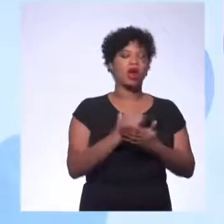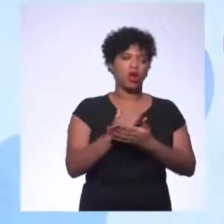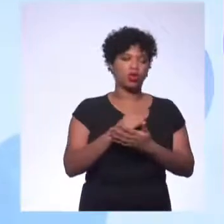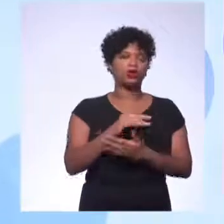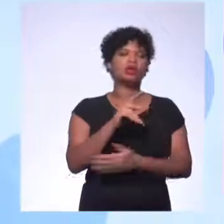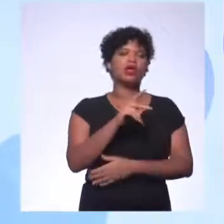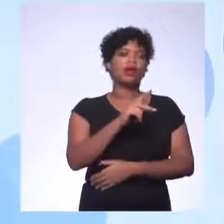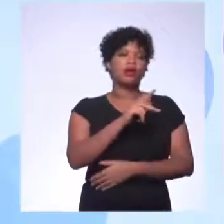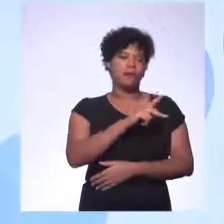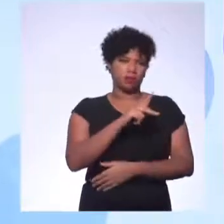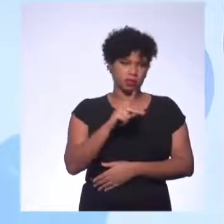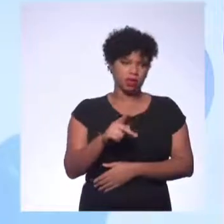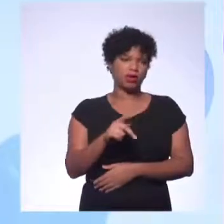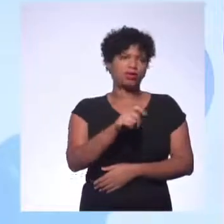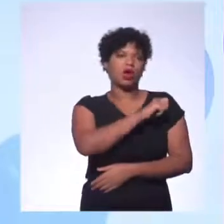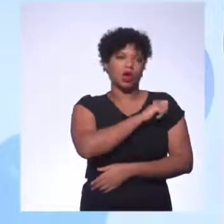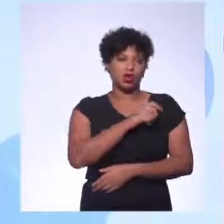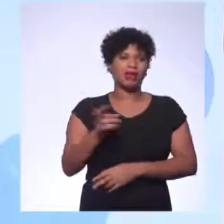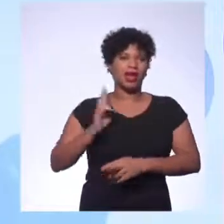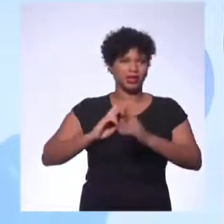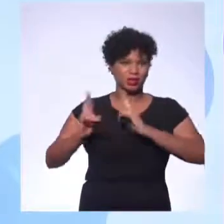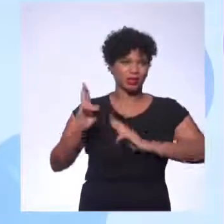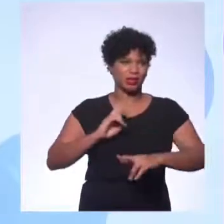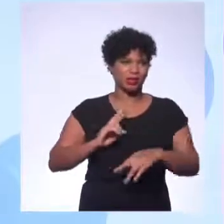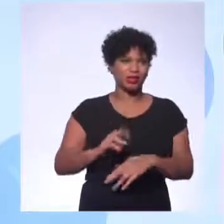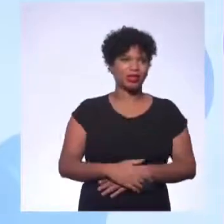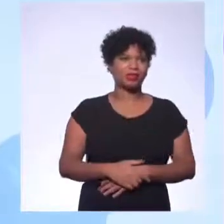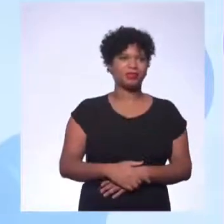ó. Teve a Pro